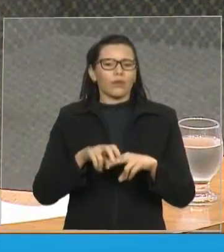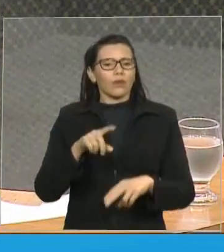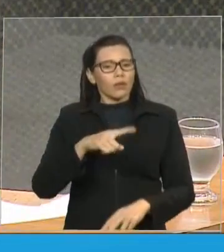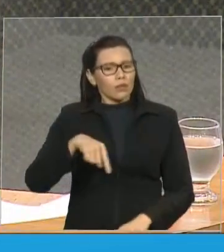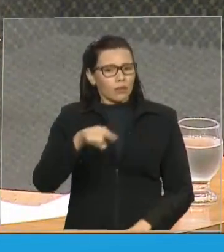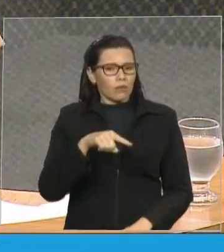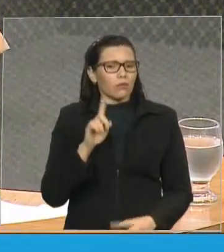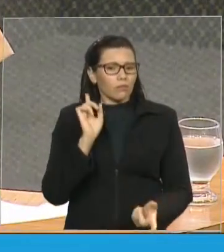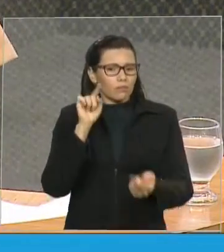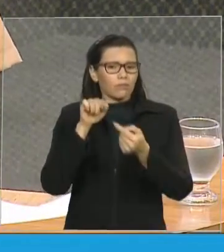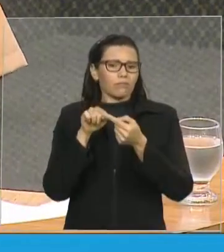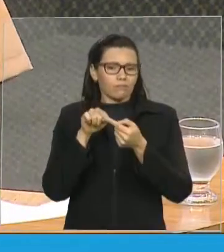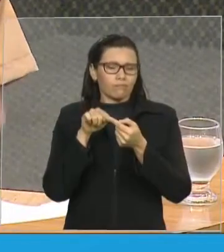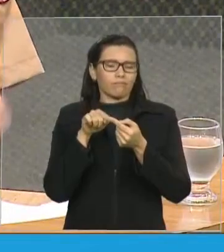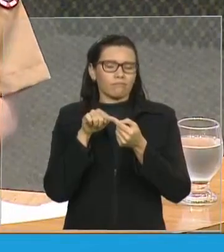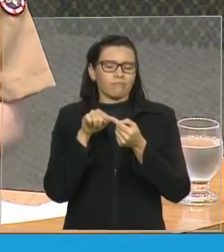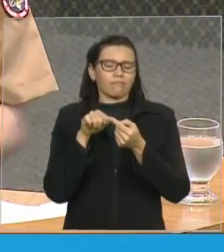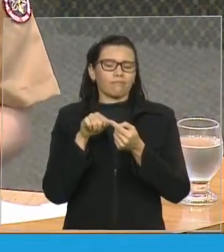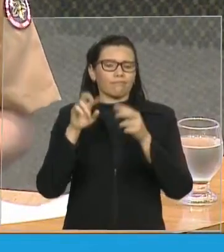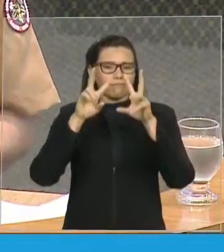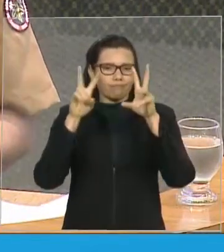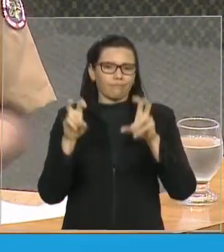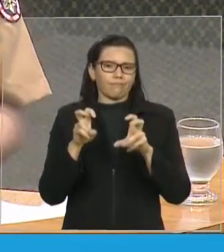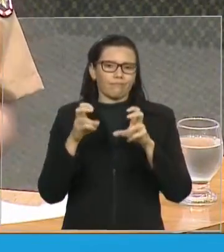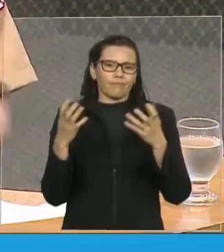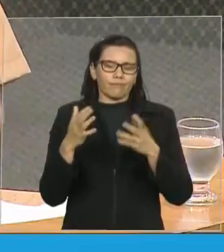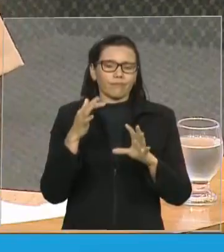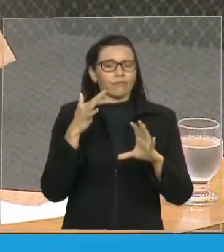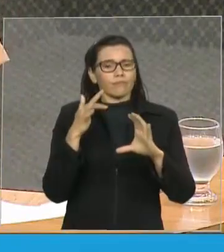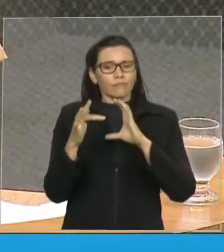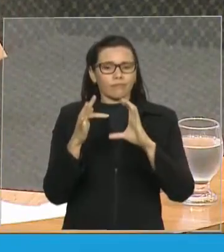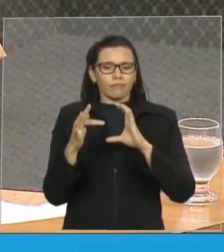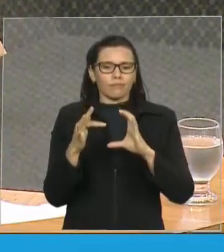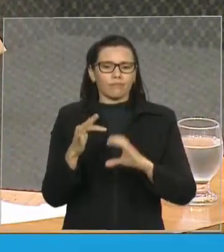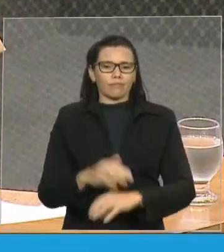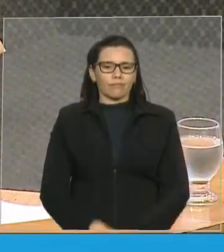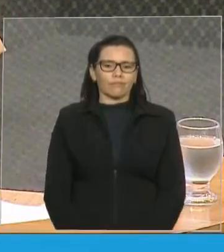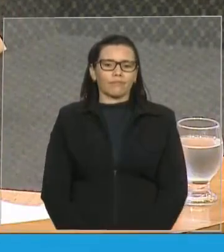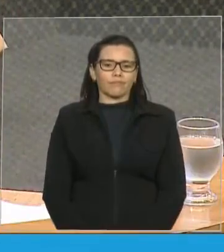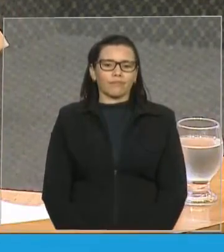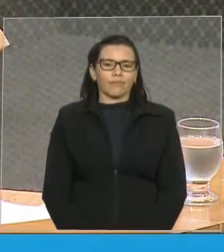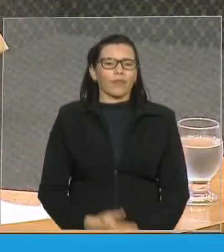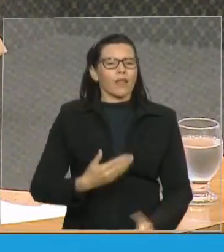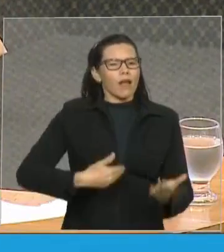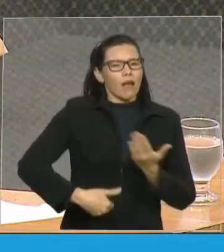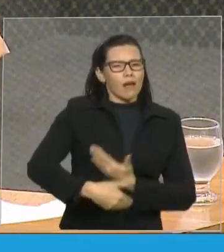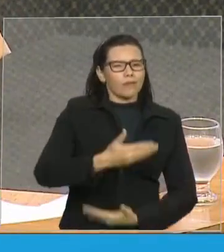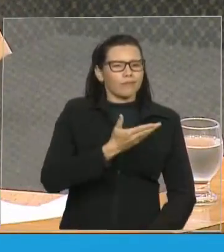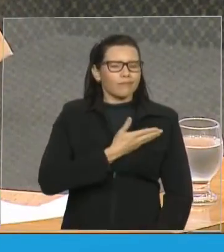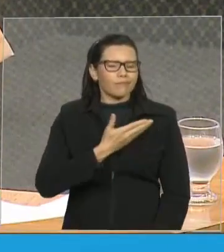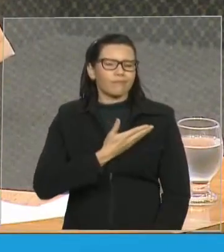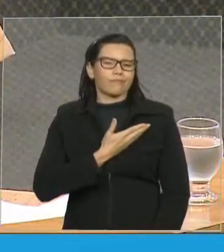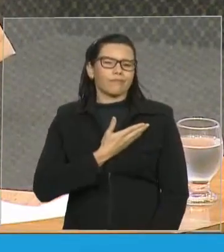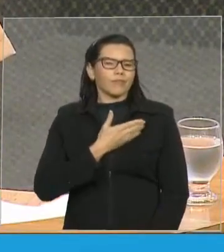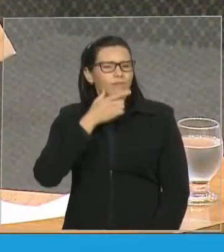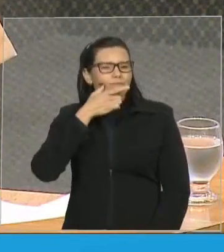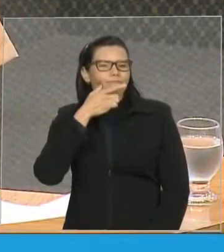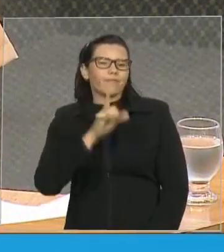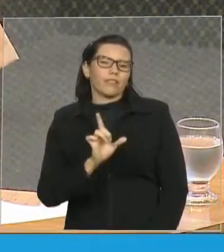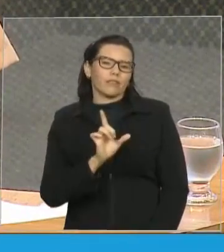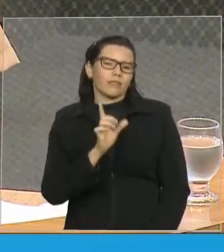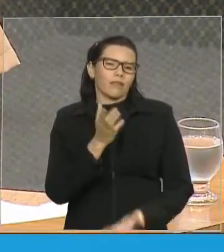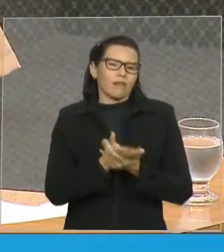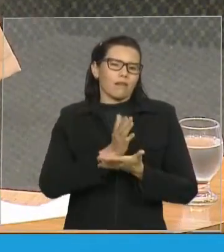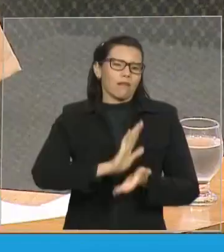provocar. O tema deste ano, Fraternidade e Superação da Violência, pretende considerar